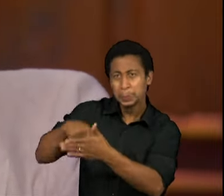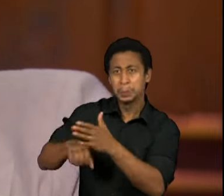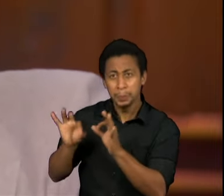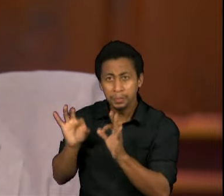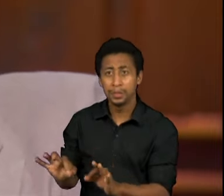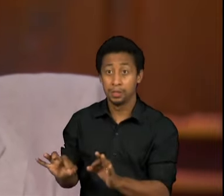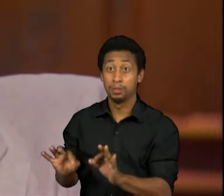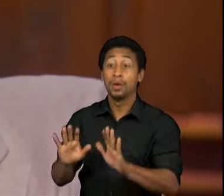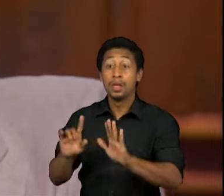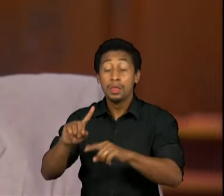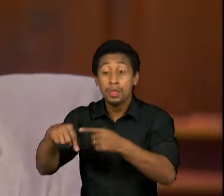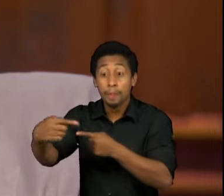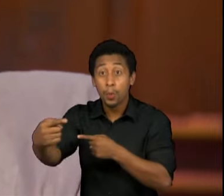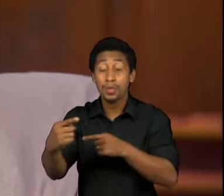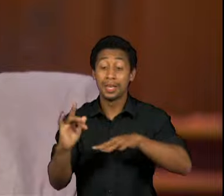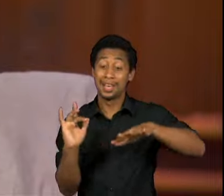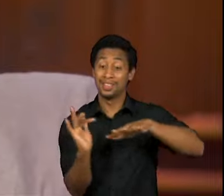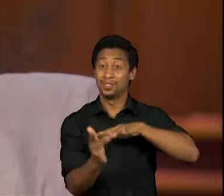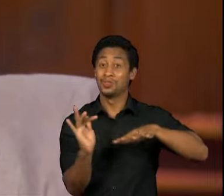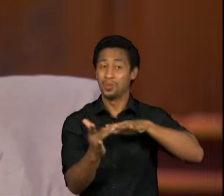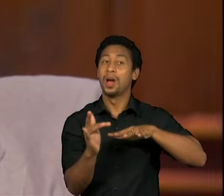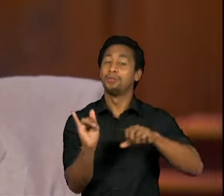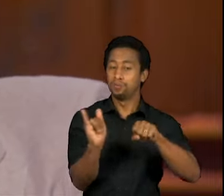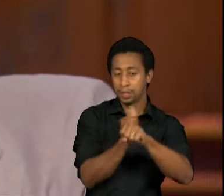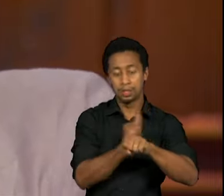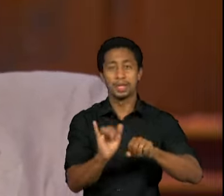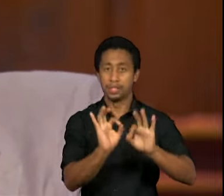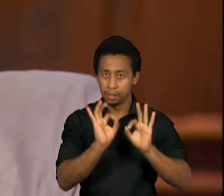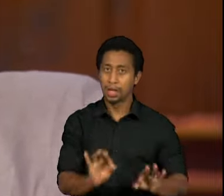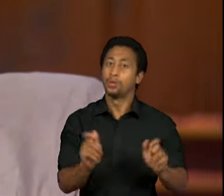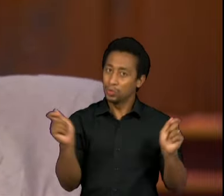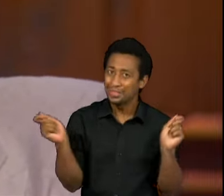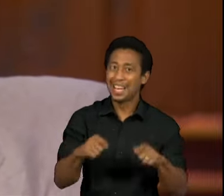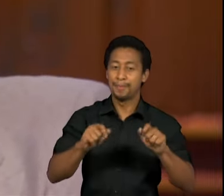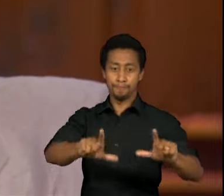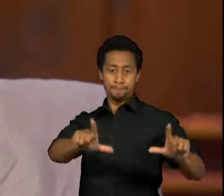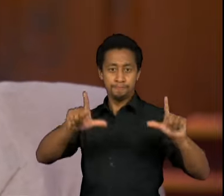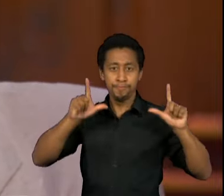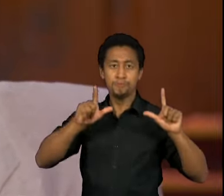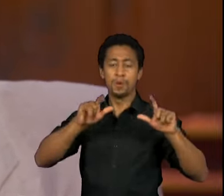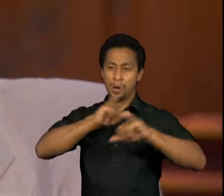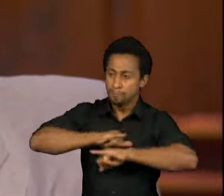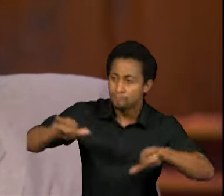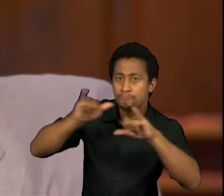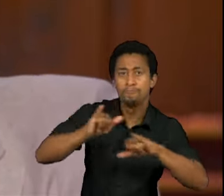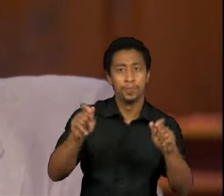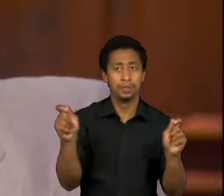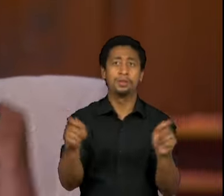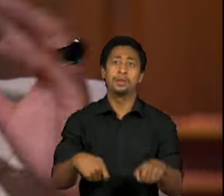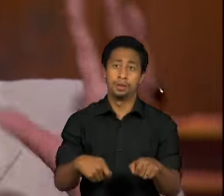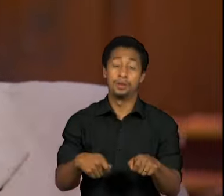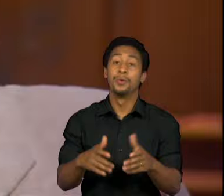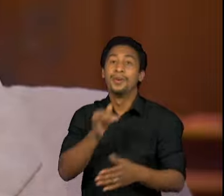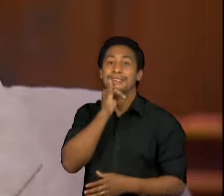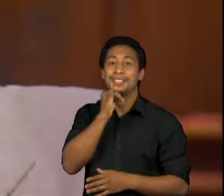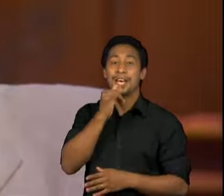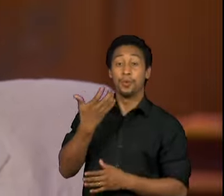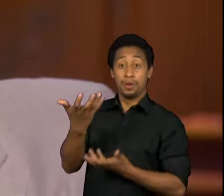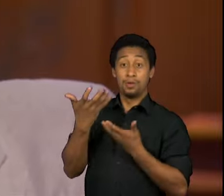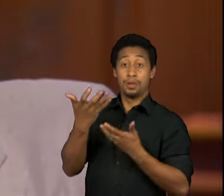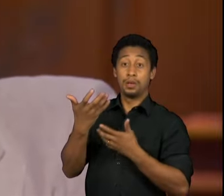estratégia a gente consegue escutar narrativa isso né então eu acho que isso é importante quanto aos cineastas vou fazer meu fio e vou